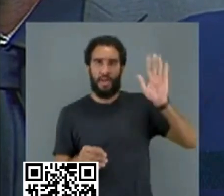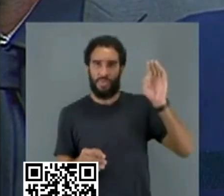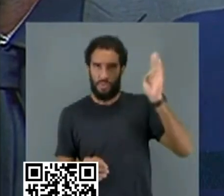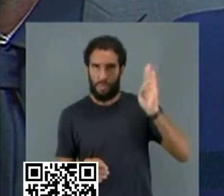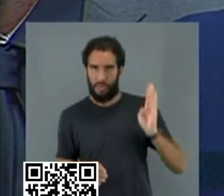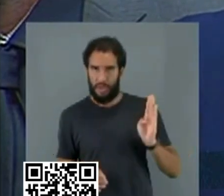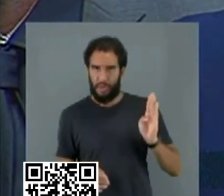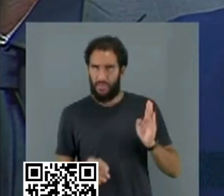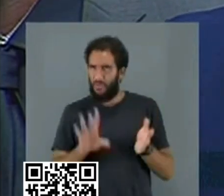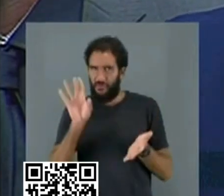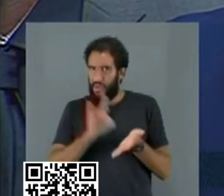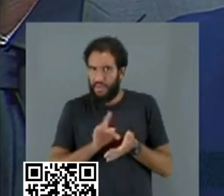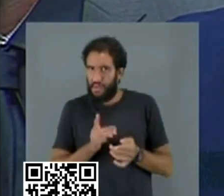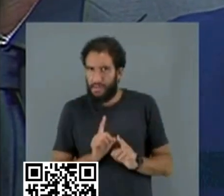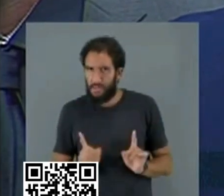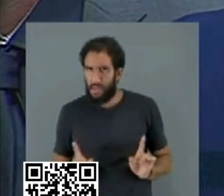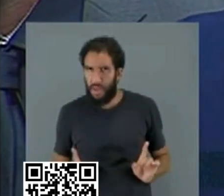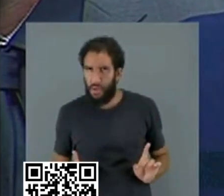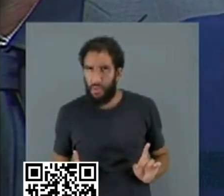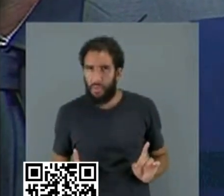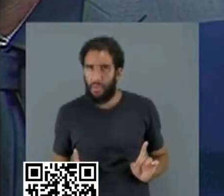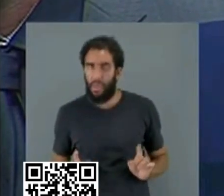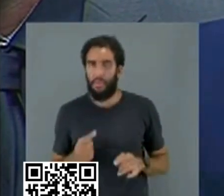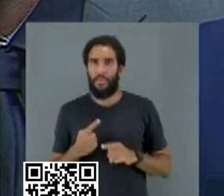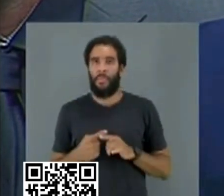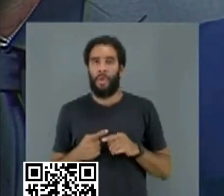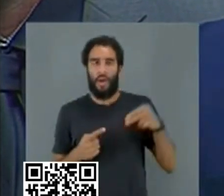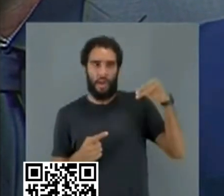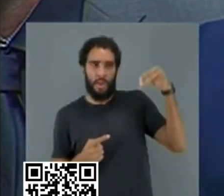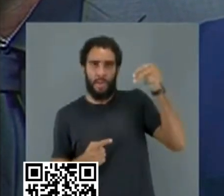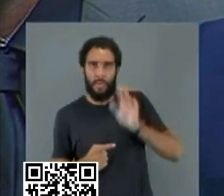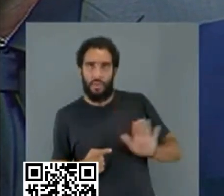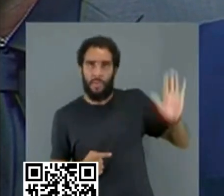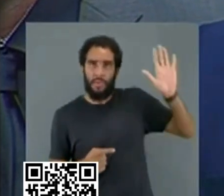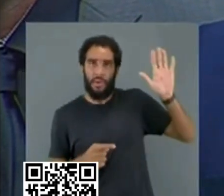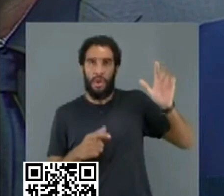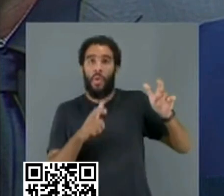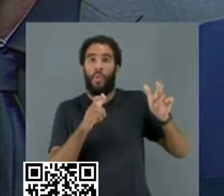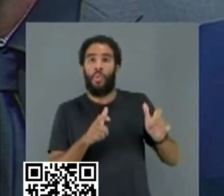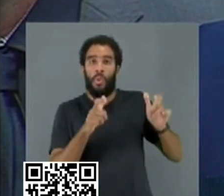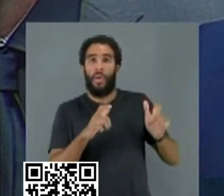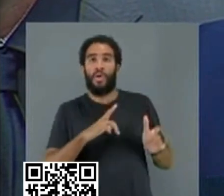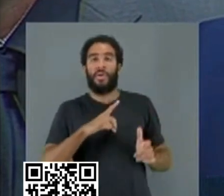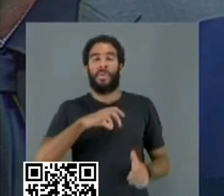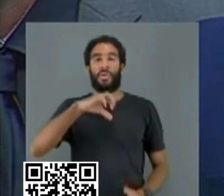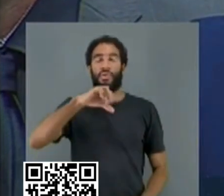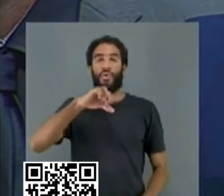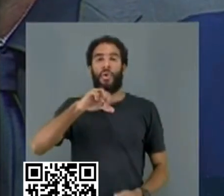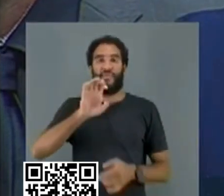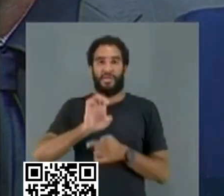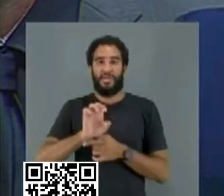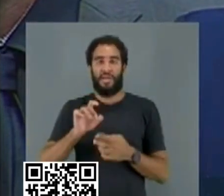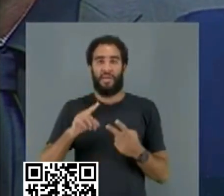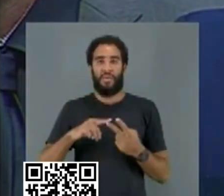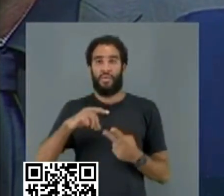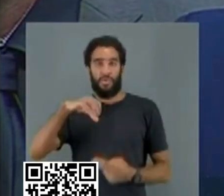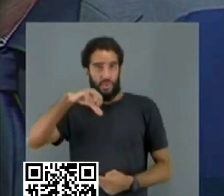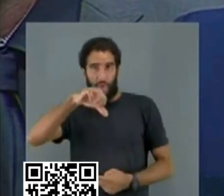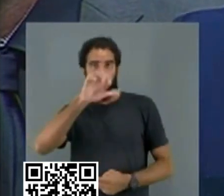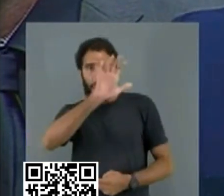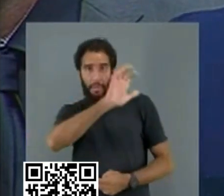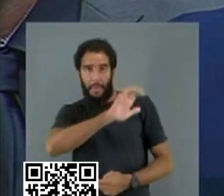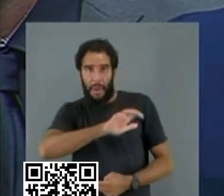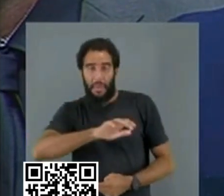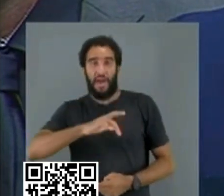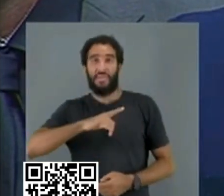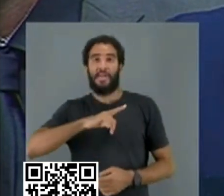Isso não é verdade. Não é verdade porque o Nordeste brasileiro é o local que nós temos 9 estados, 9 superintendências, temos a maior